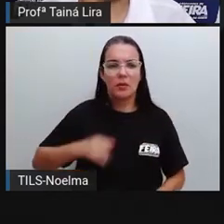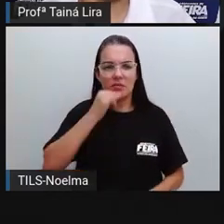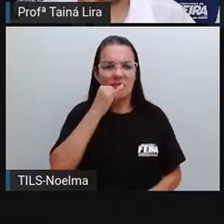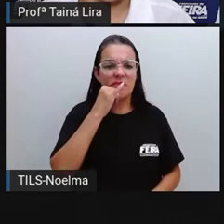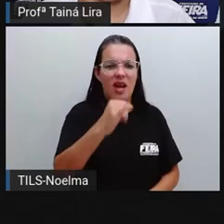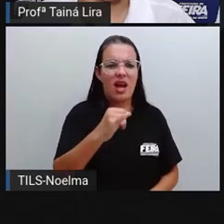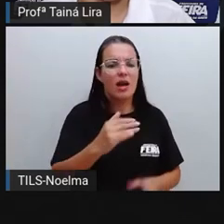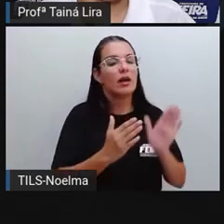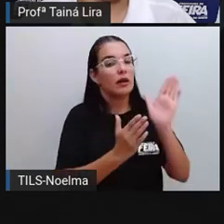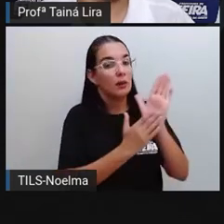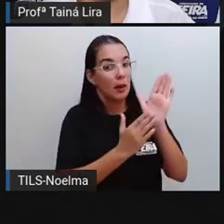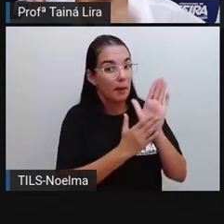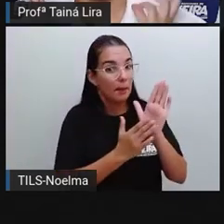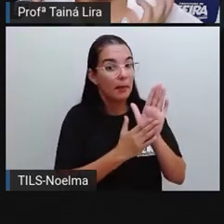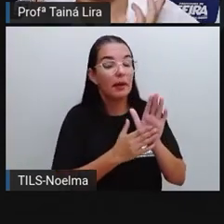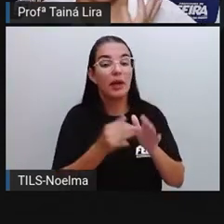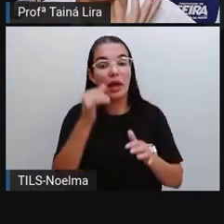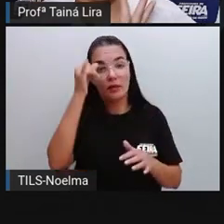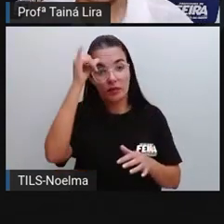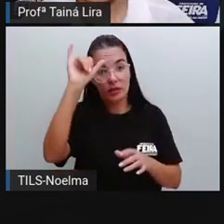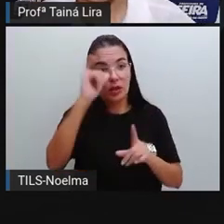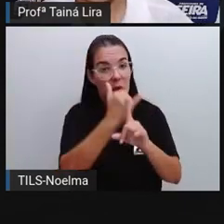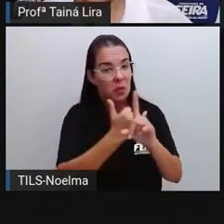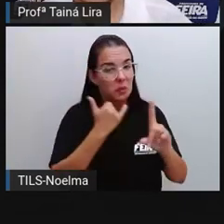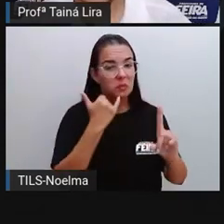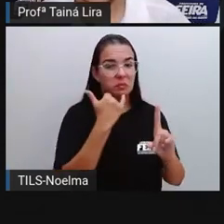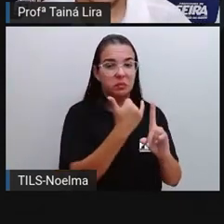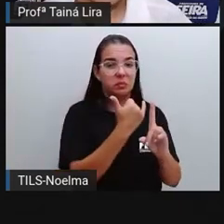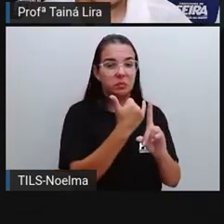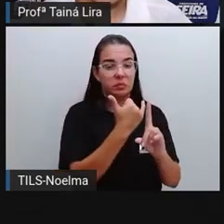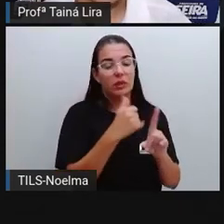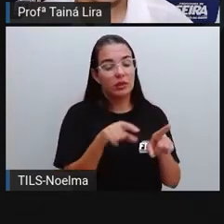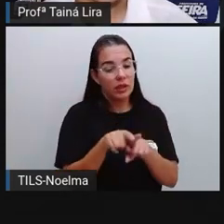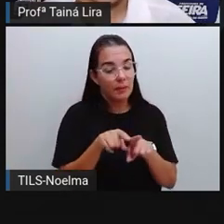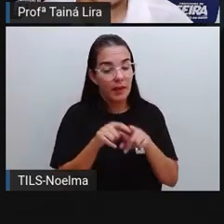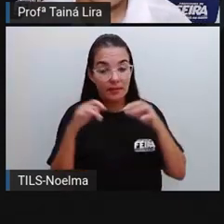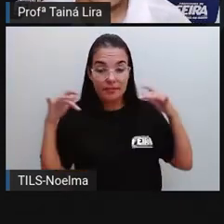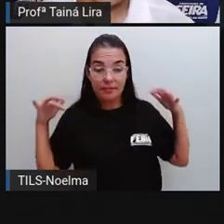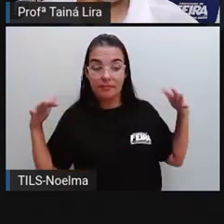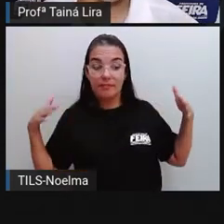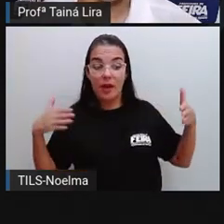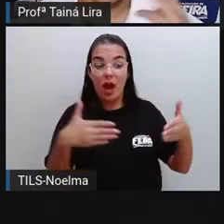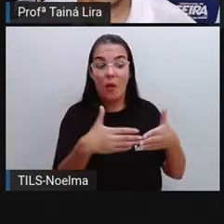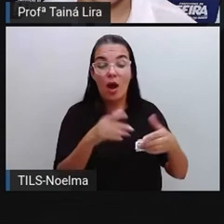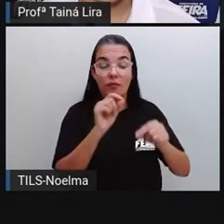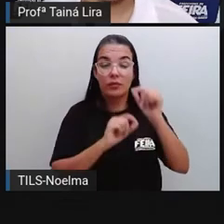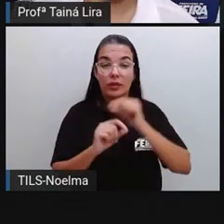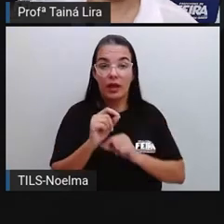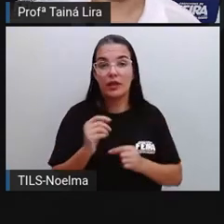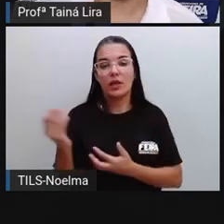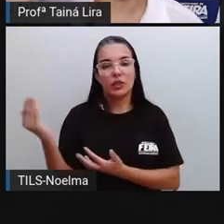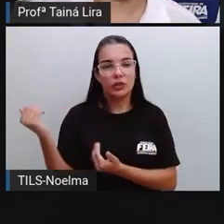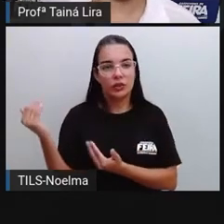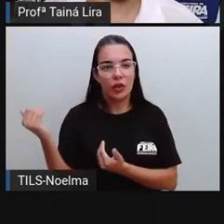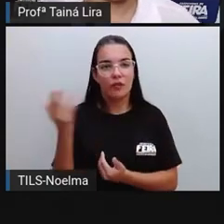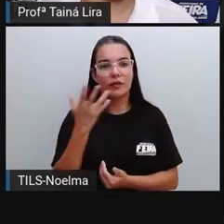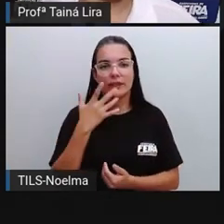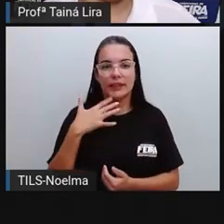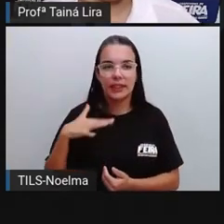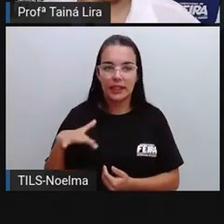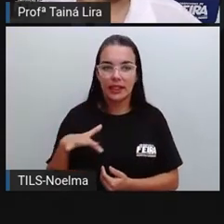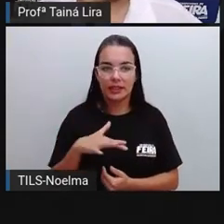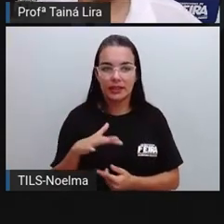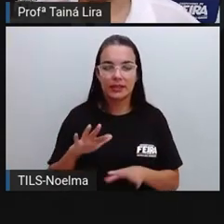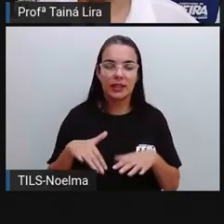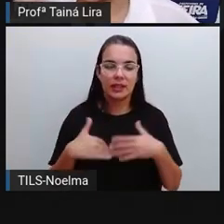uma campanha aí contra o bullying, e essa também é direcionada para crianças, ó, e adolescentes, né, para jovens. Então, ele falando aí que